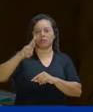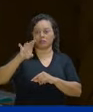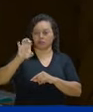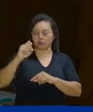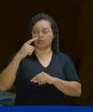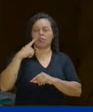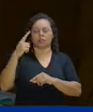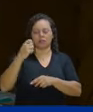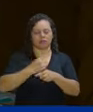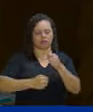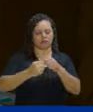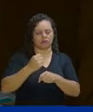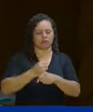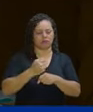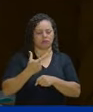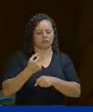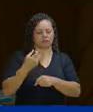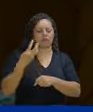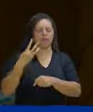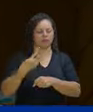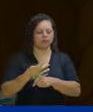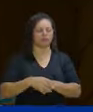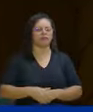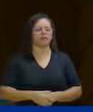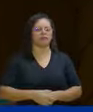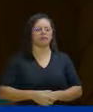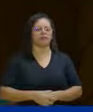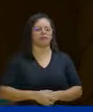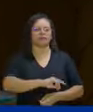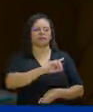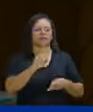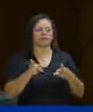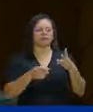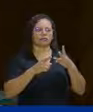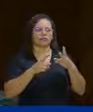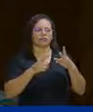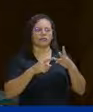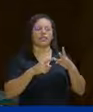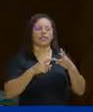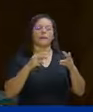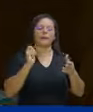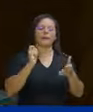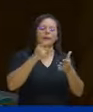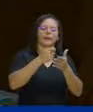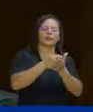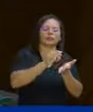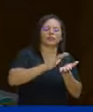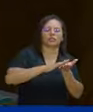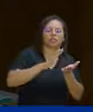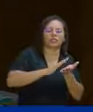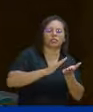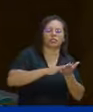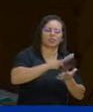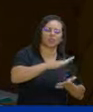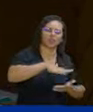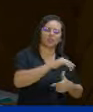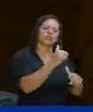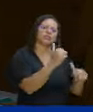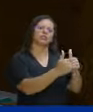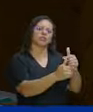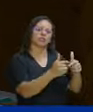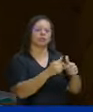7/6/2023. Outra, abro aspas, em relação às despesas com serviços advocatícios,